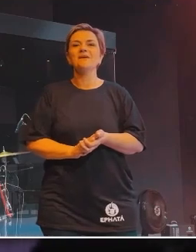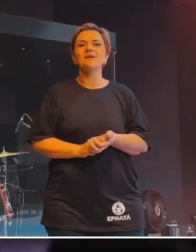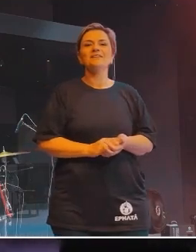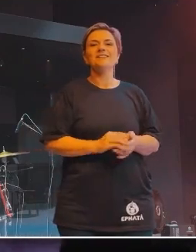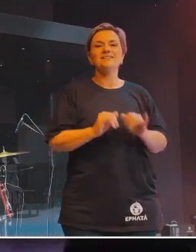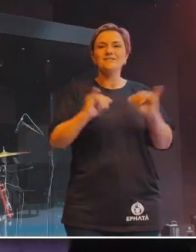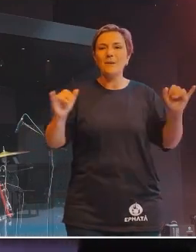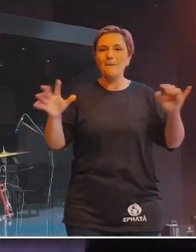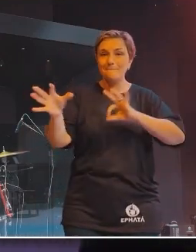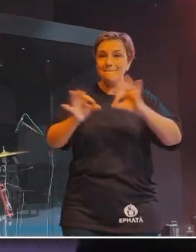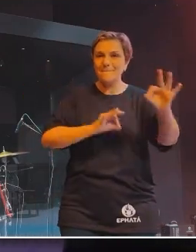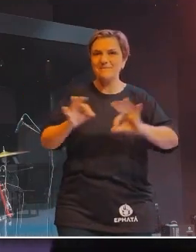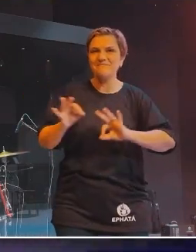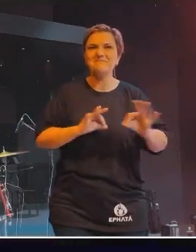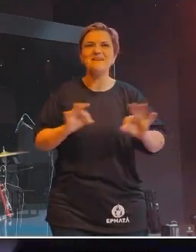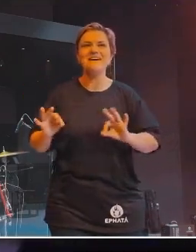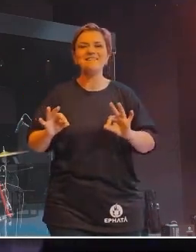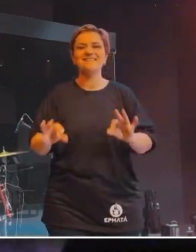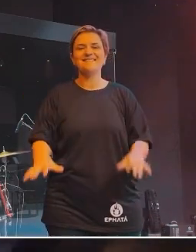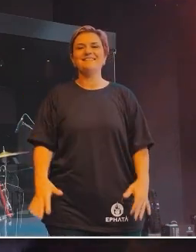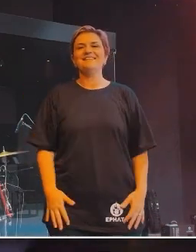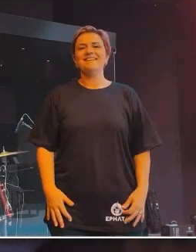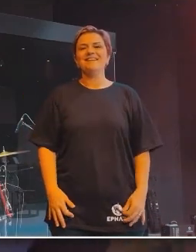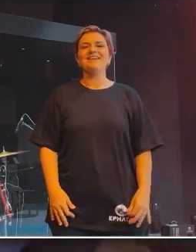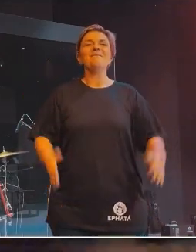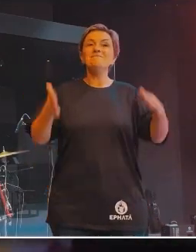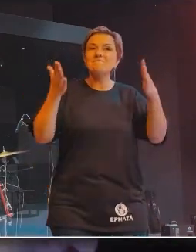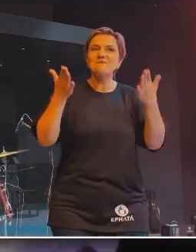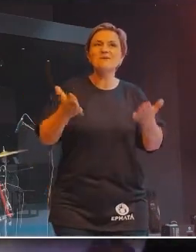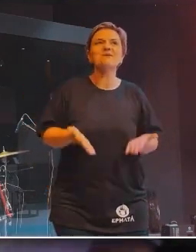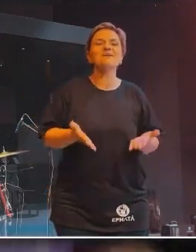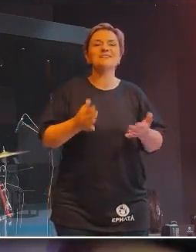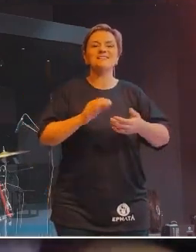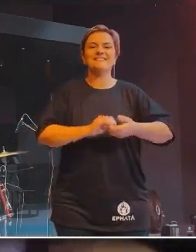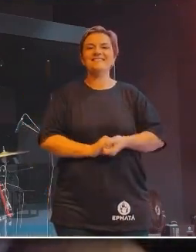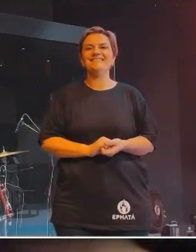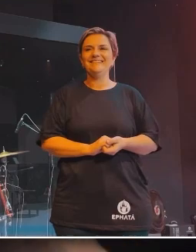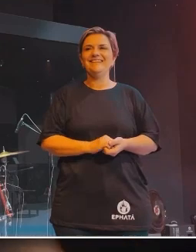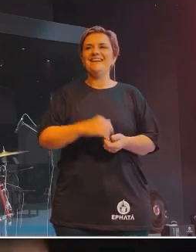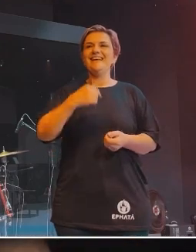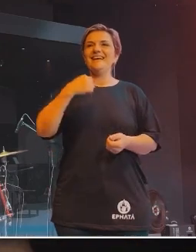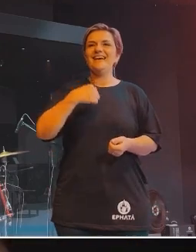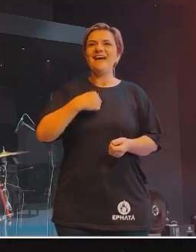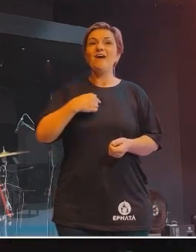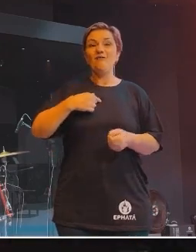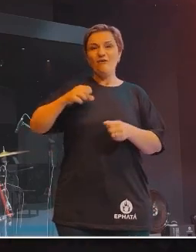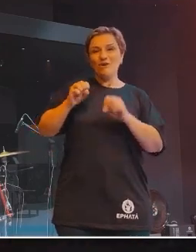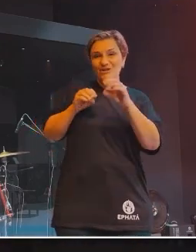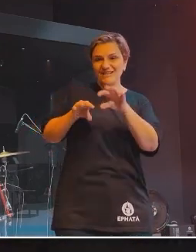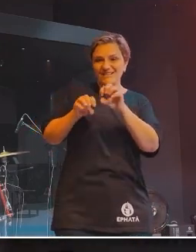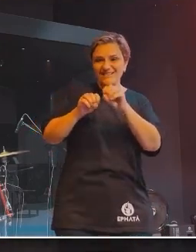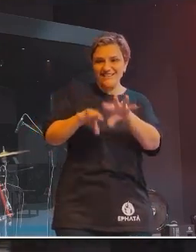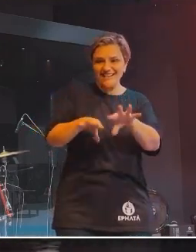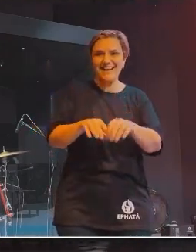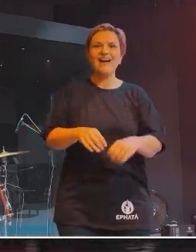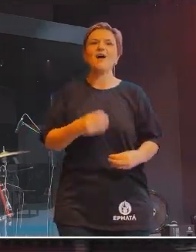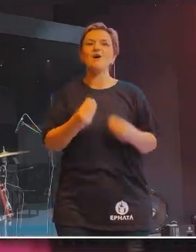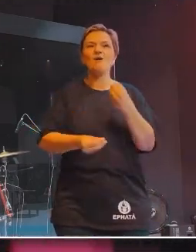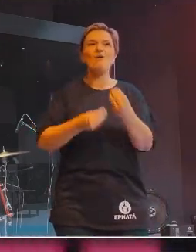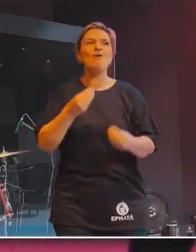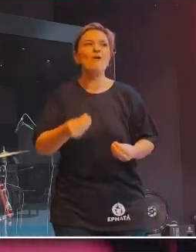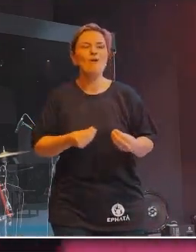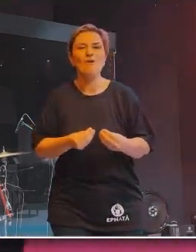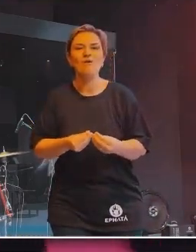ele: prepare-se, porque hoje eu vou te ensinar como é que